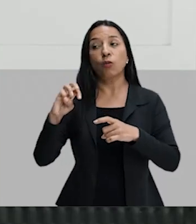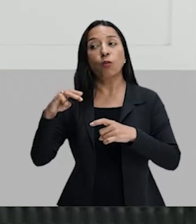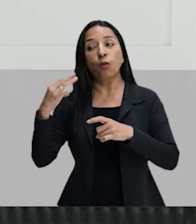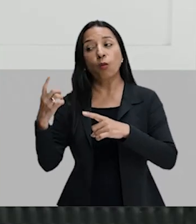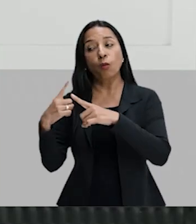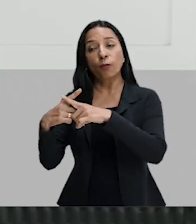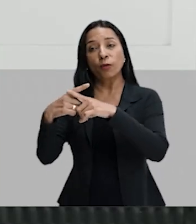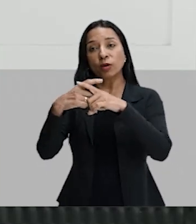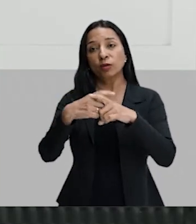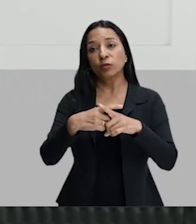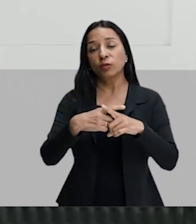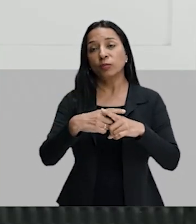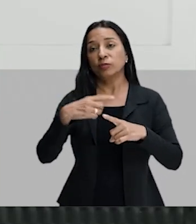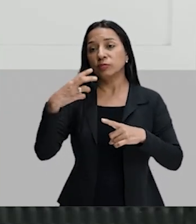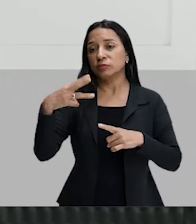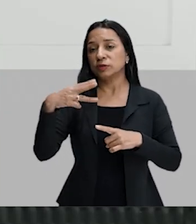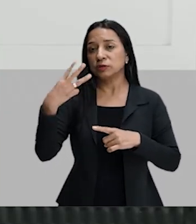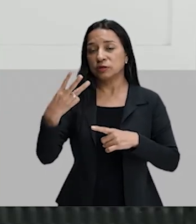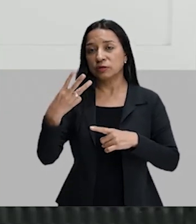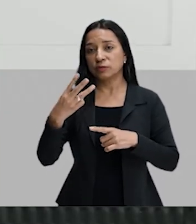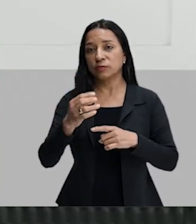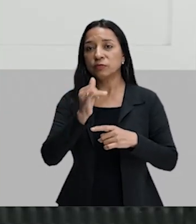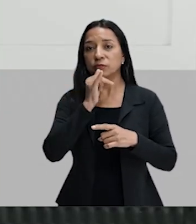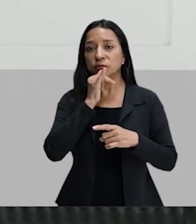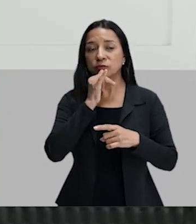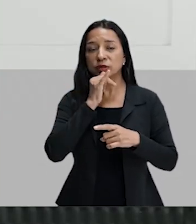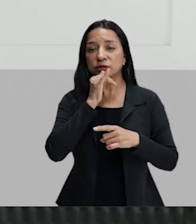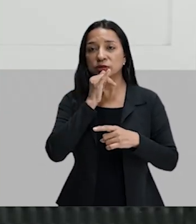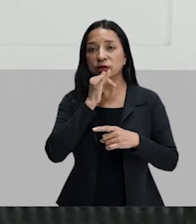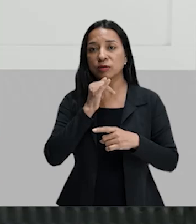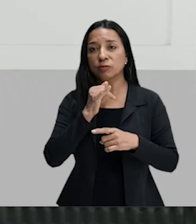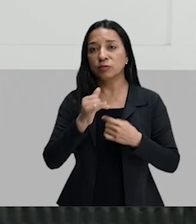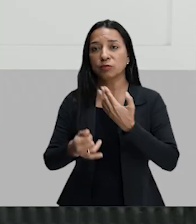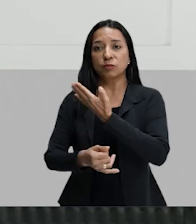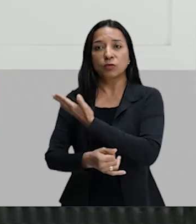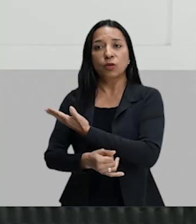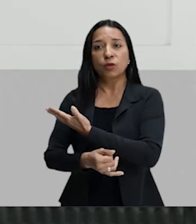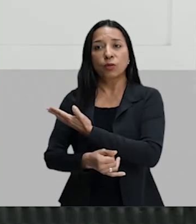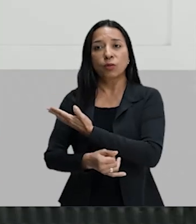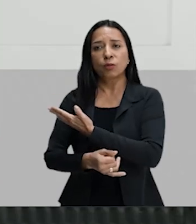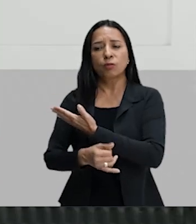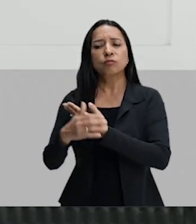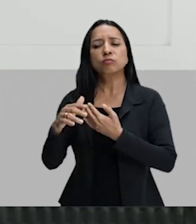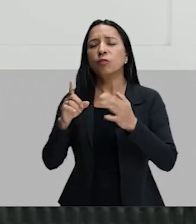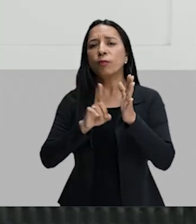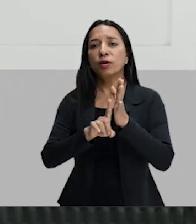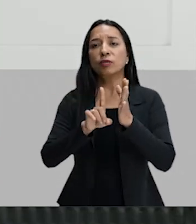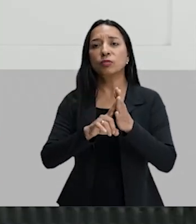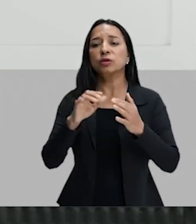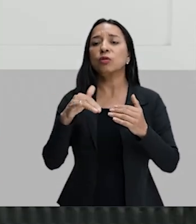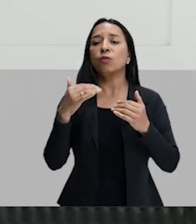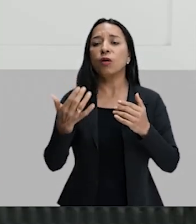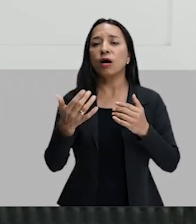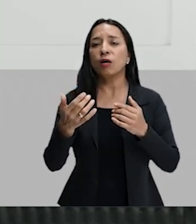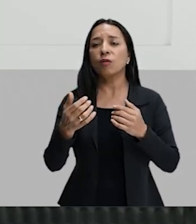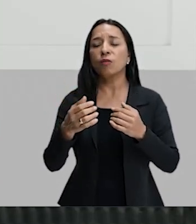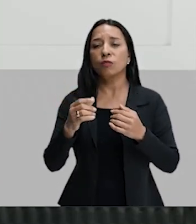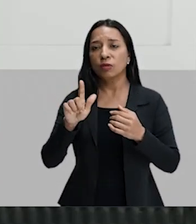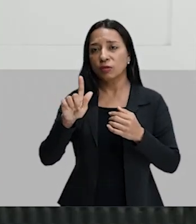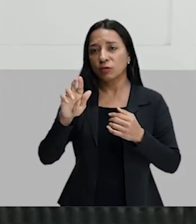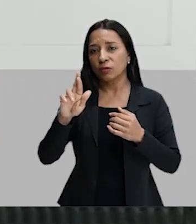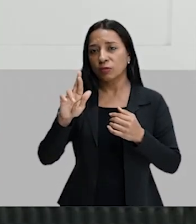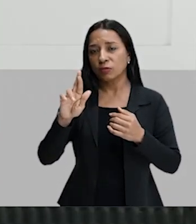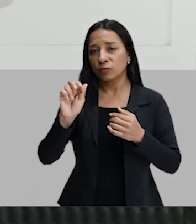exemplo, nesse nosso exemplo aqui que nós colocamos, qual seria esse polinômio de que grau? Tá? Então, vamos ver como é que a gente